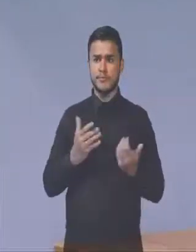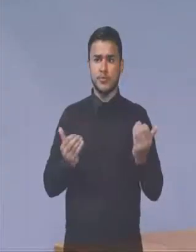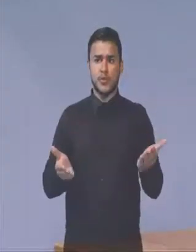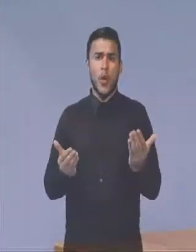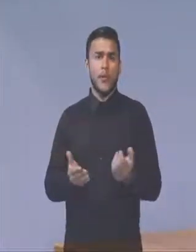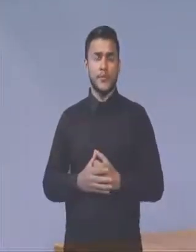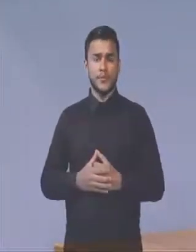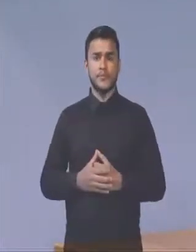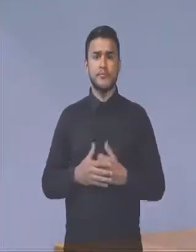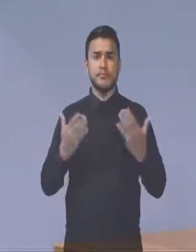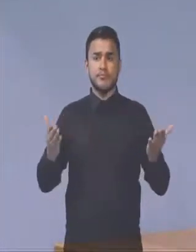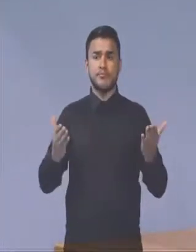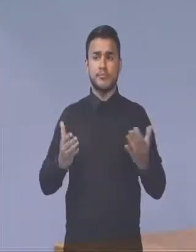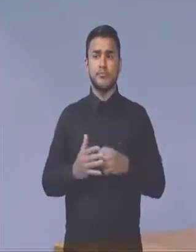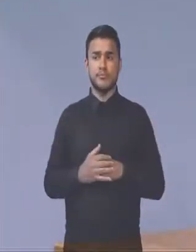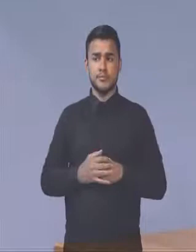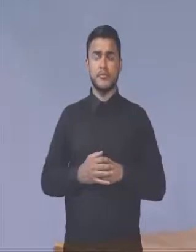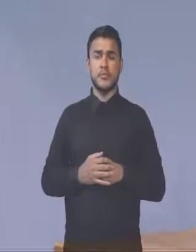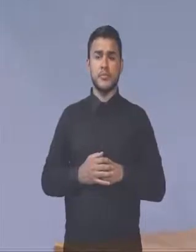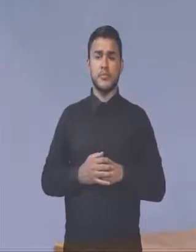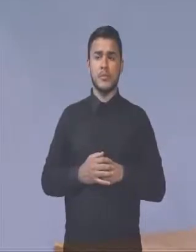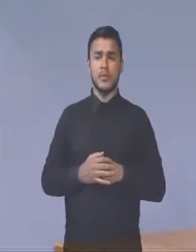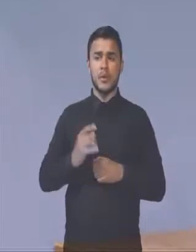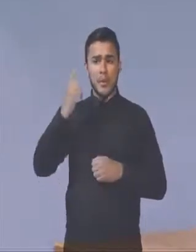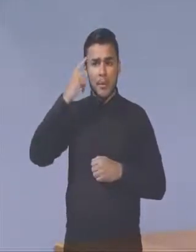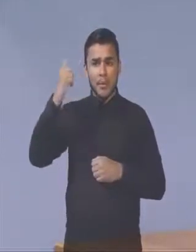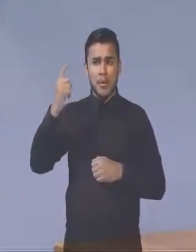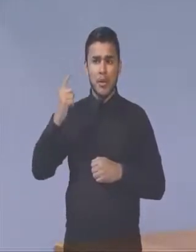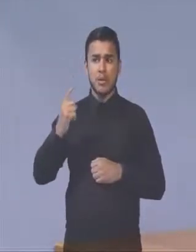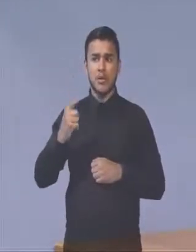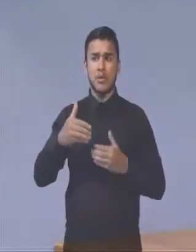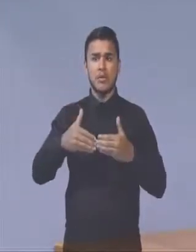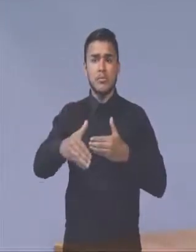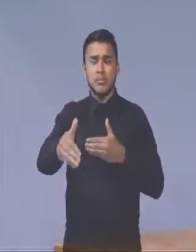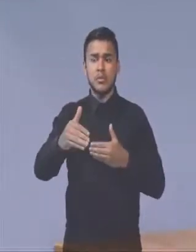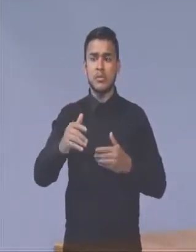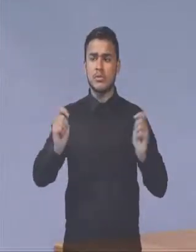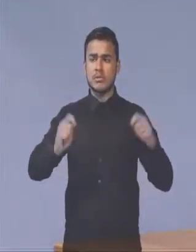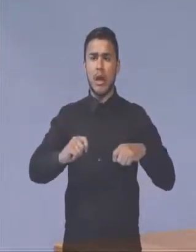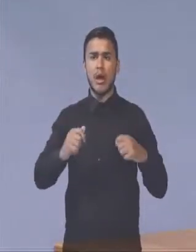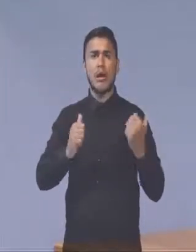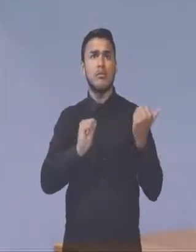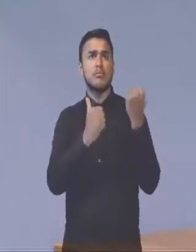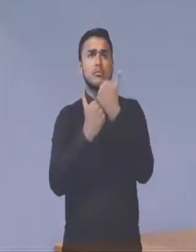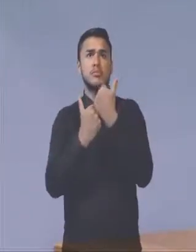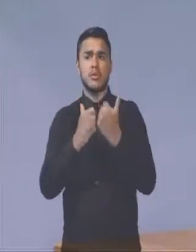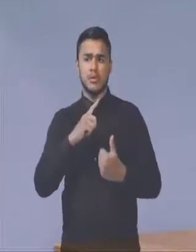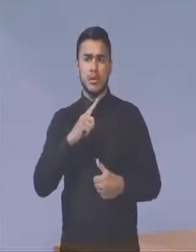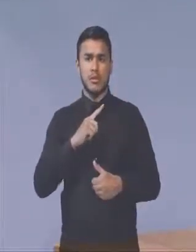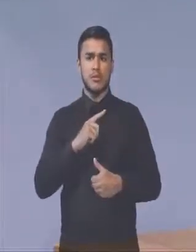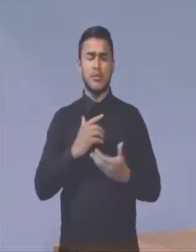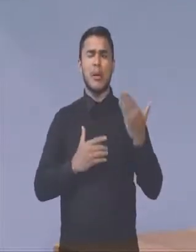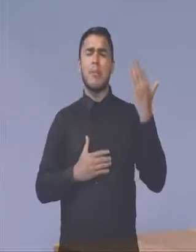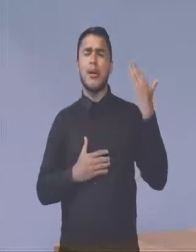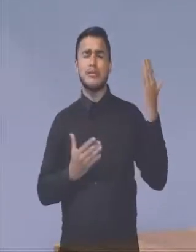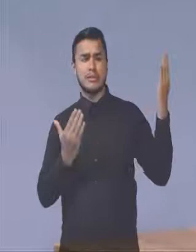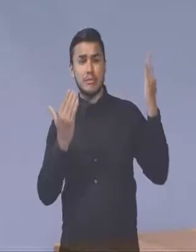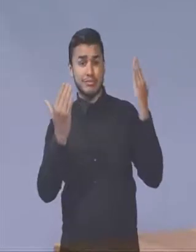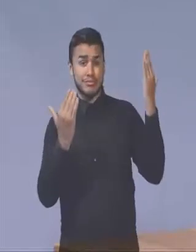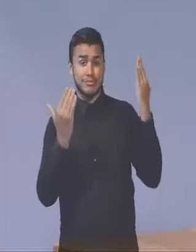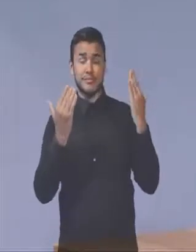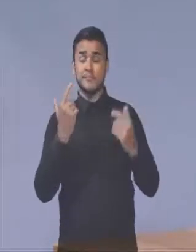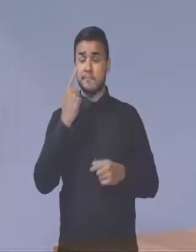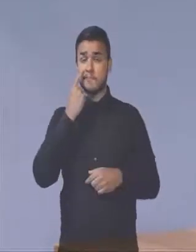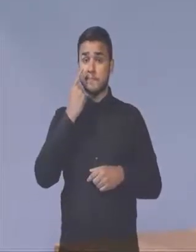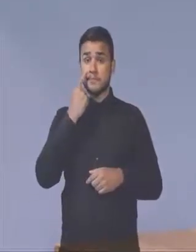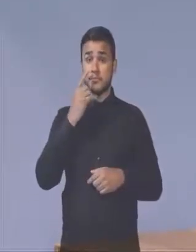quantidade insuficiente para repor a força de trabalho necessária, como a gente tinha como parâmetro. Quer dizer, todas as informações